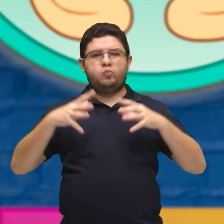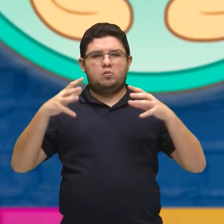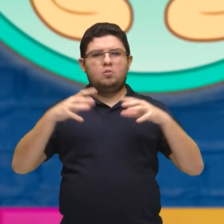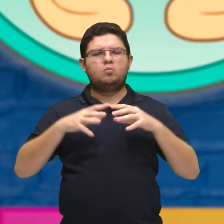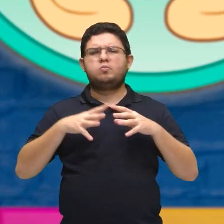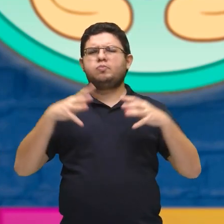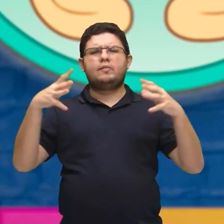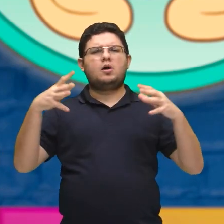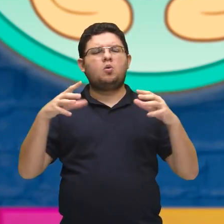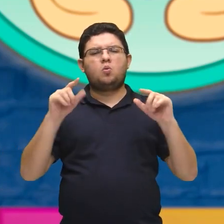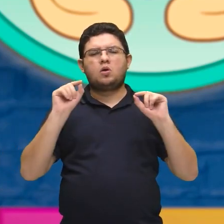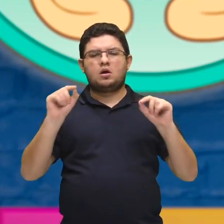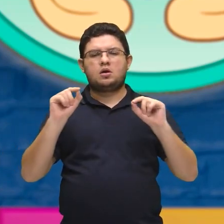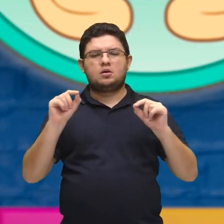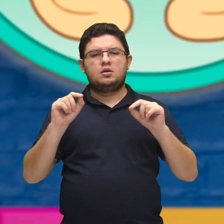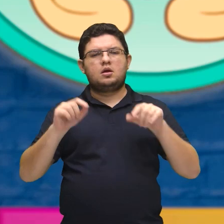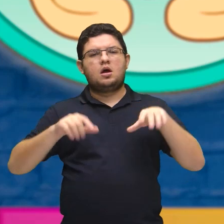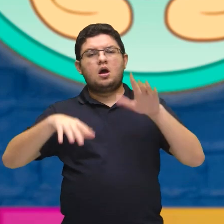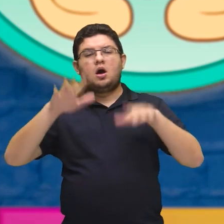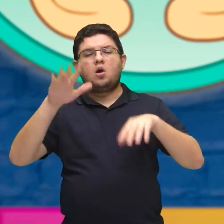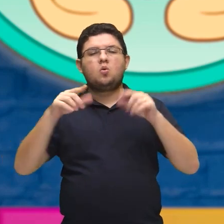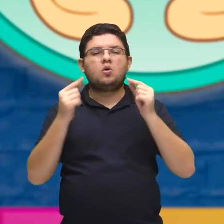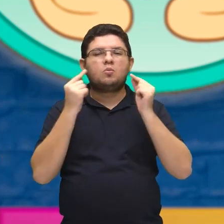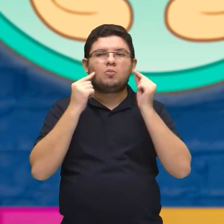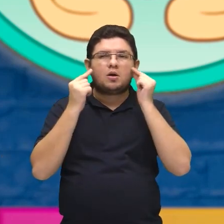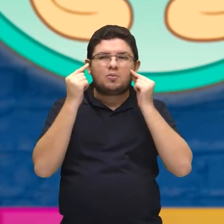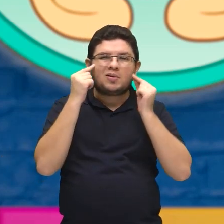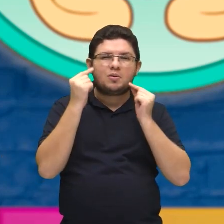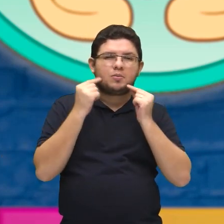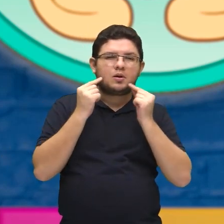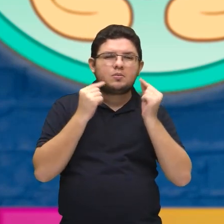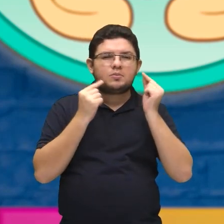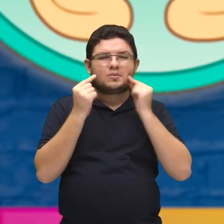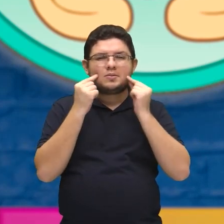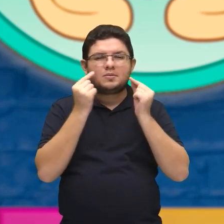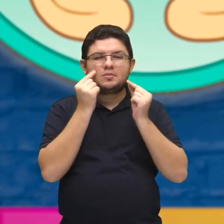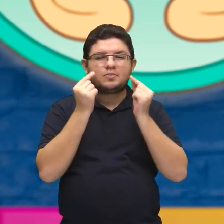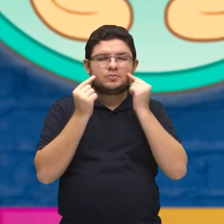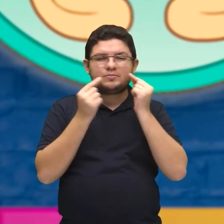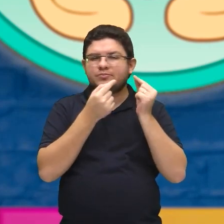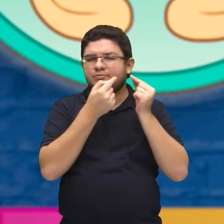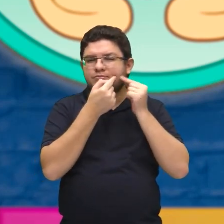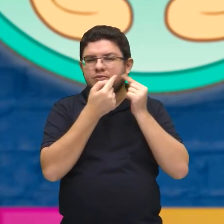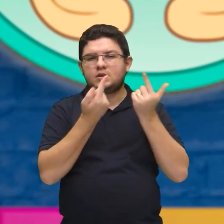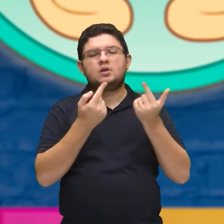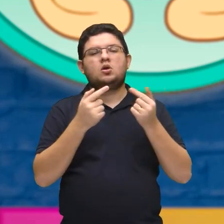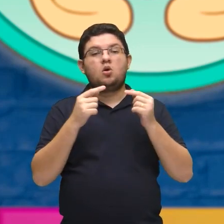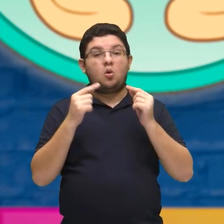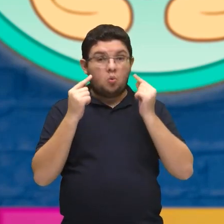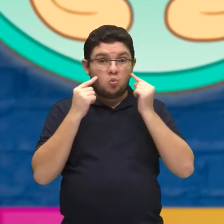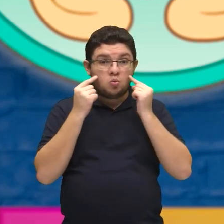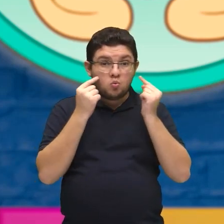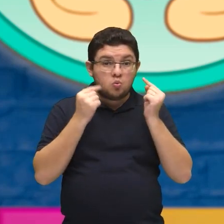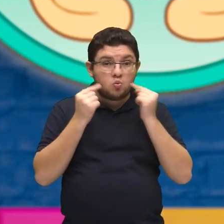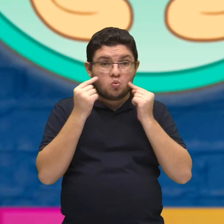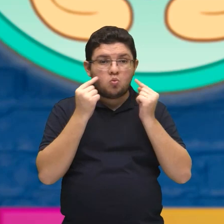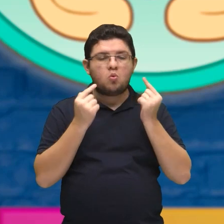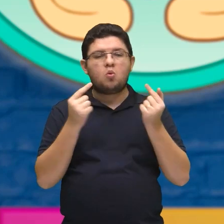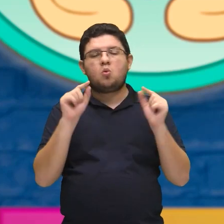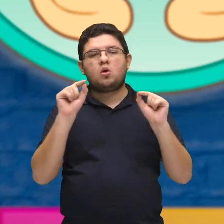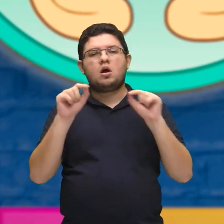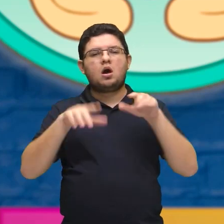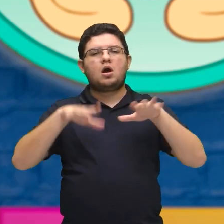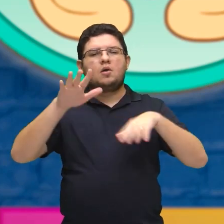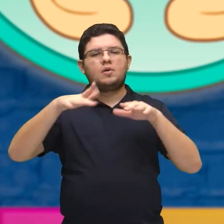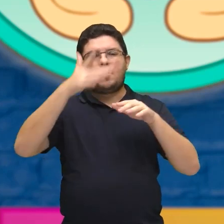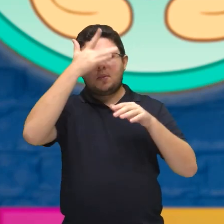vai desenvolver algumas manchinhas, espinhas no rosto. Isso também pode gerar alguma